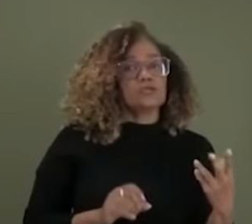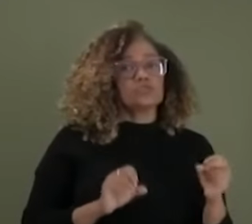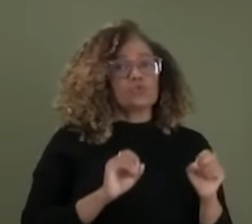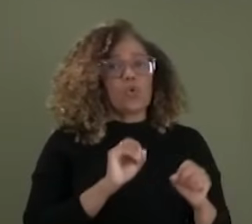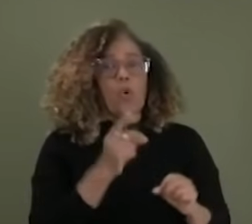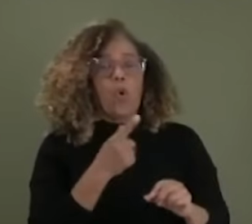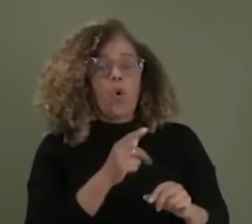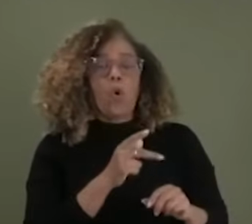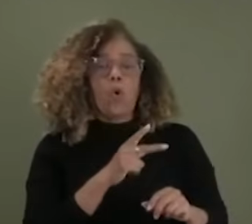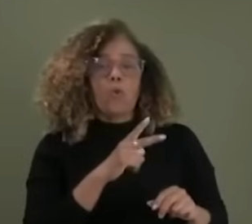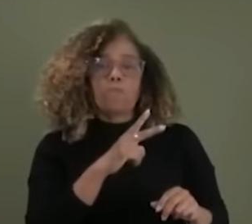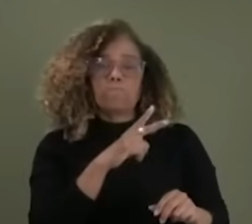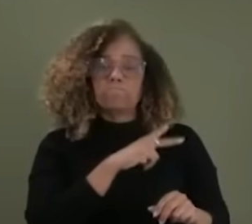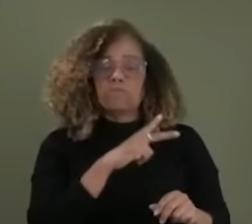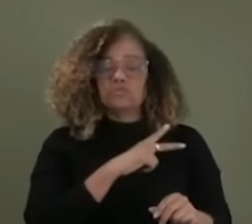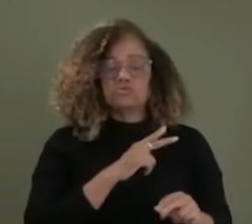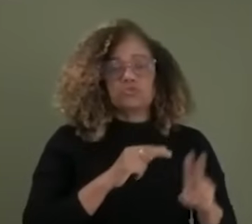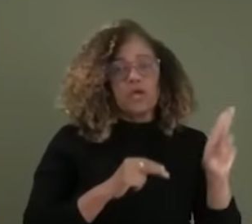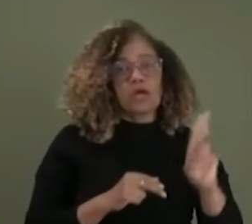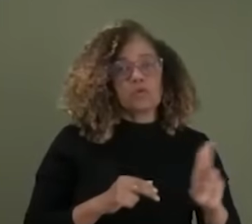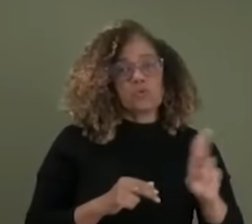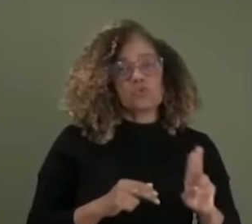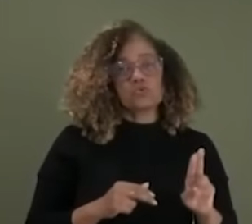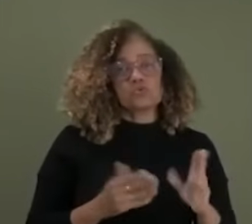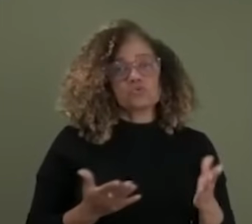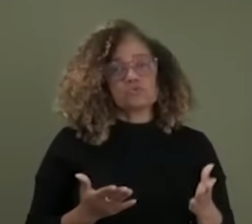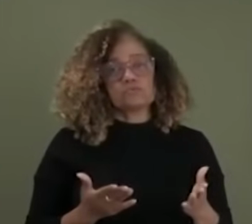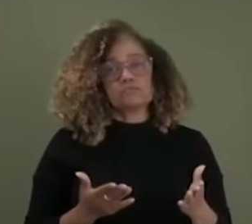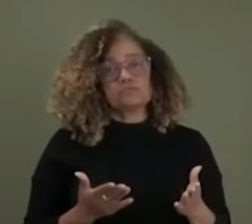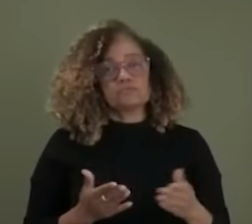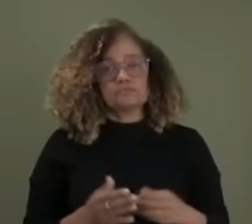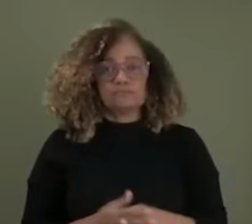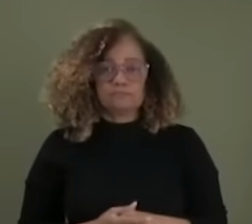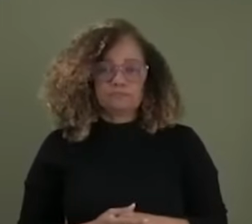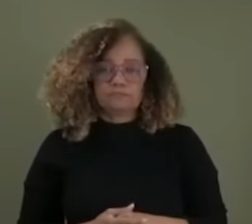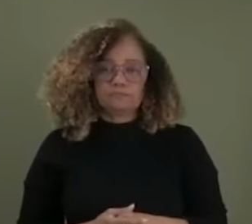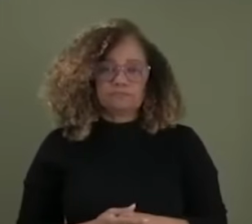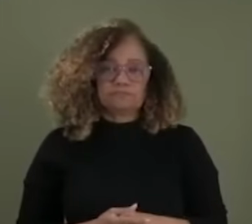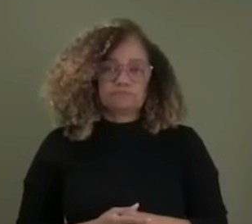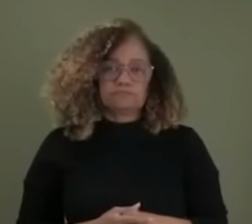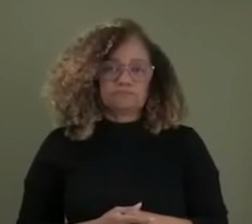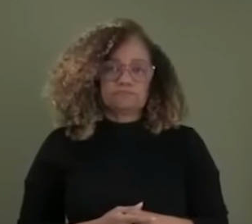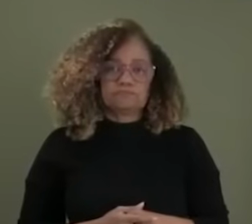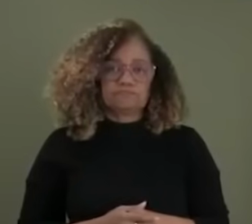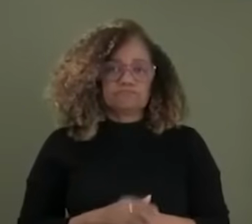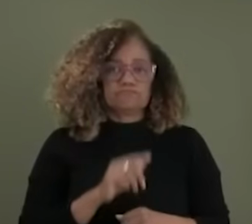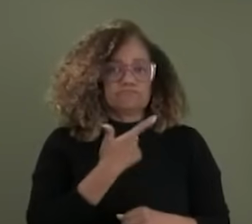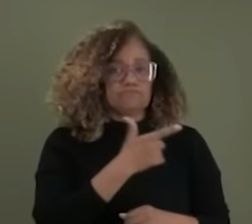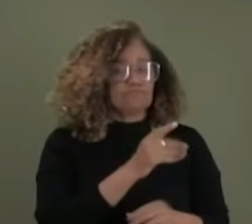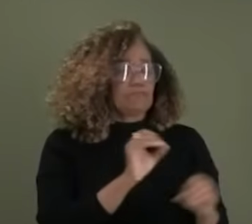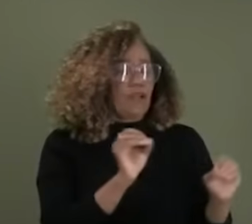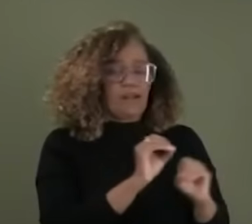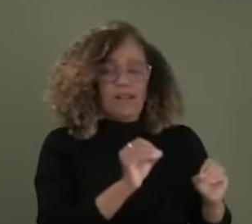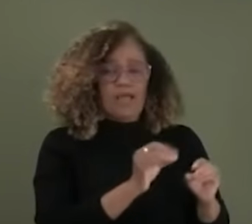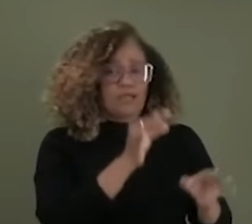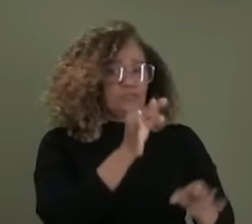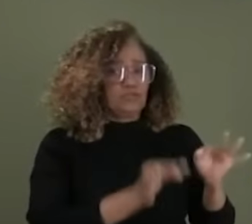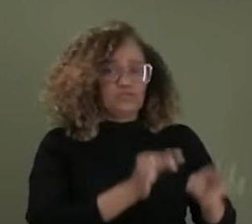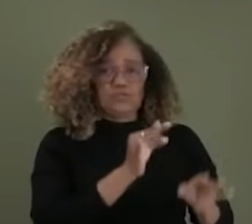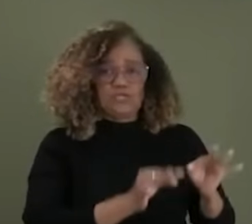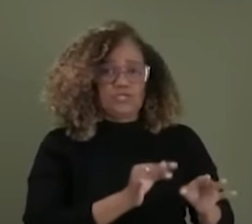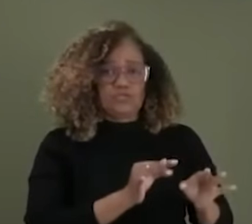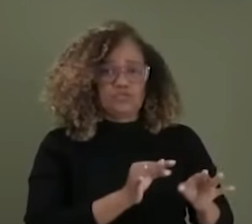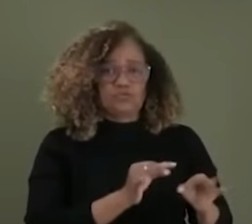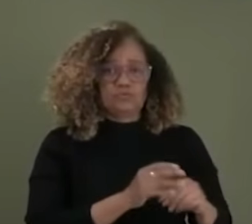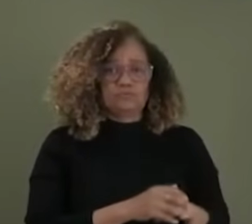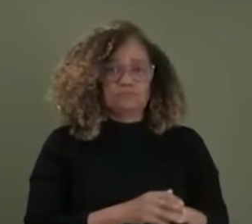uma quantidade que é porte para uso, esse fato de porte para uso não tem nenhum tipo de efeito jurídico. Então, são